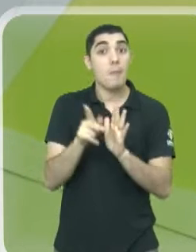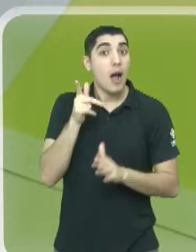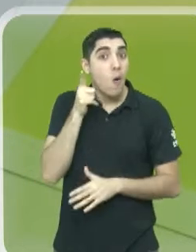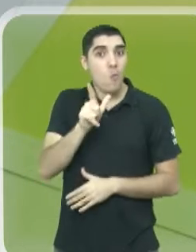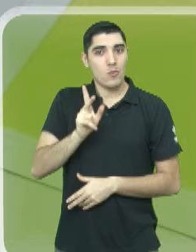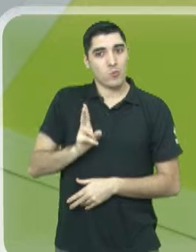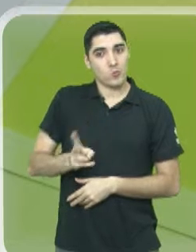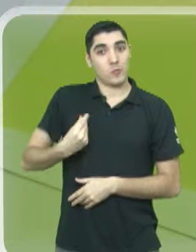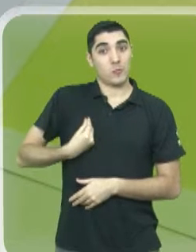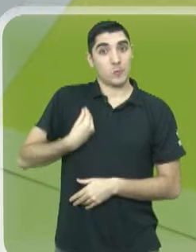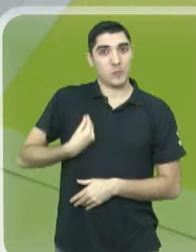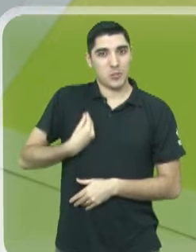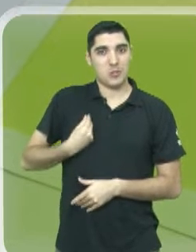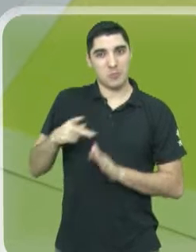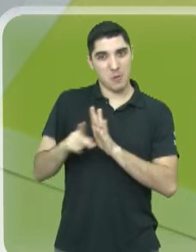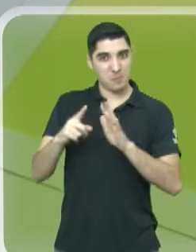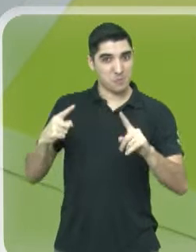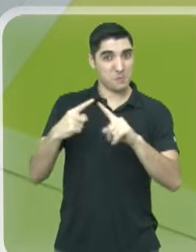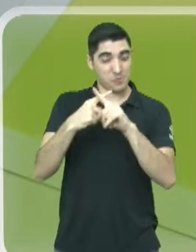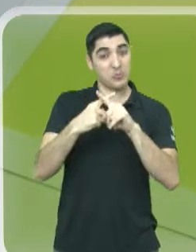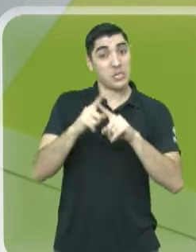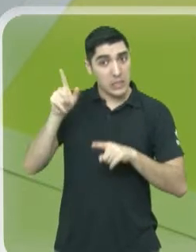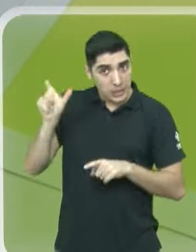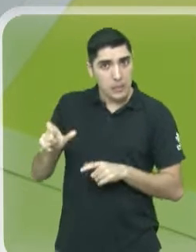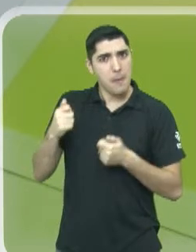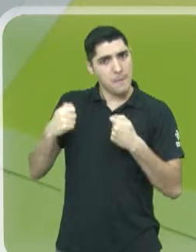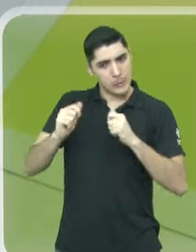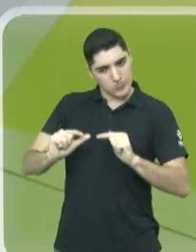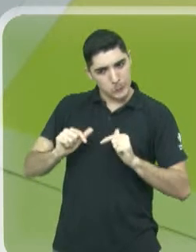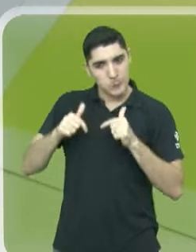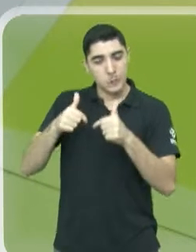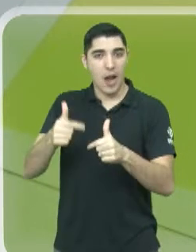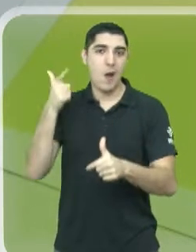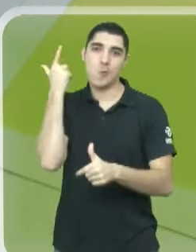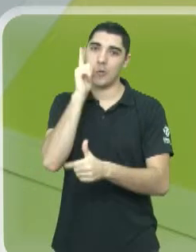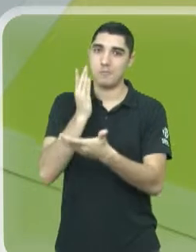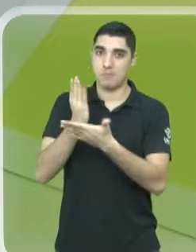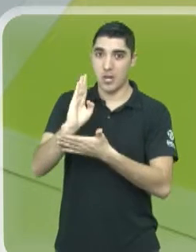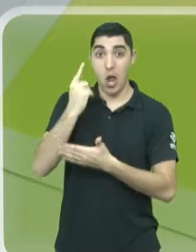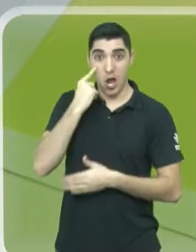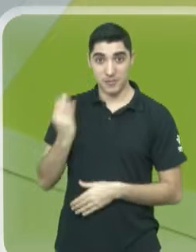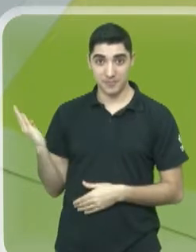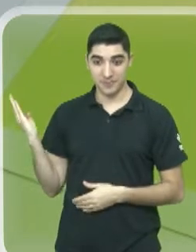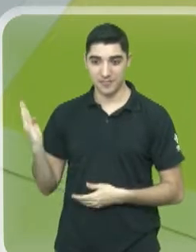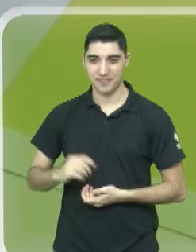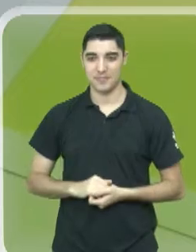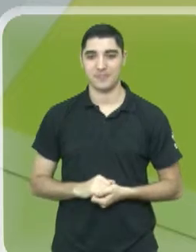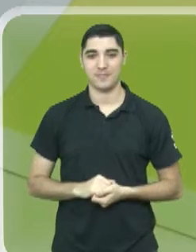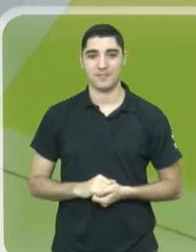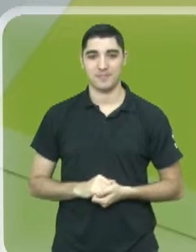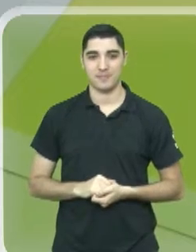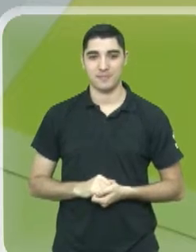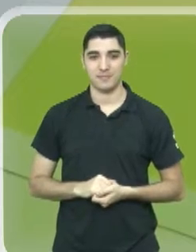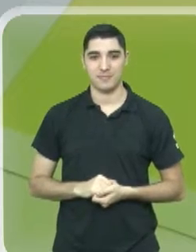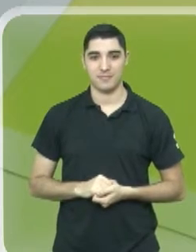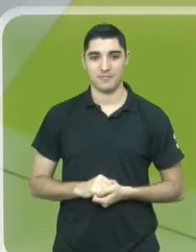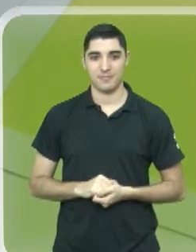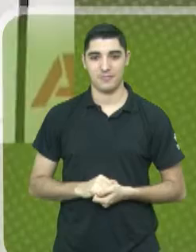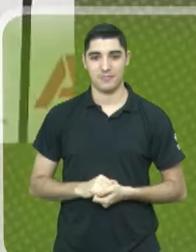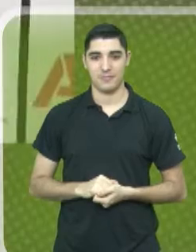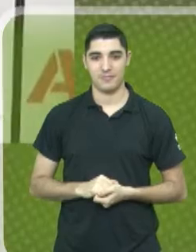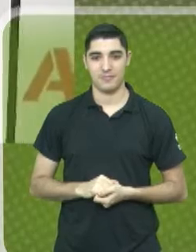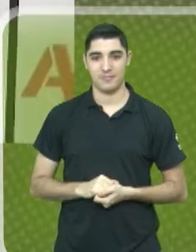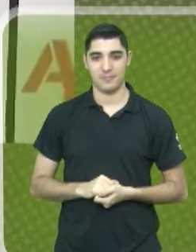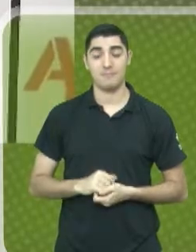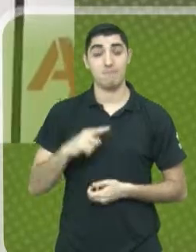só dependerem das suas próprias forças para avançar à próxima fase da competição. Diz aí. Sim, muito feliz pelo gol, mas